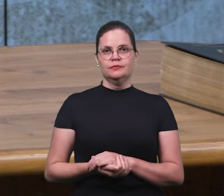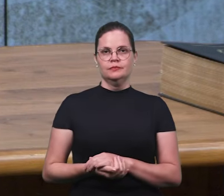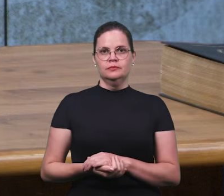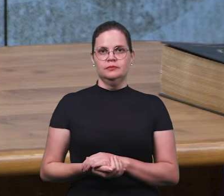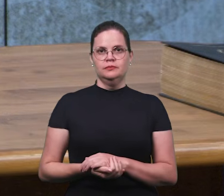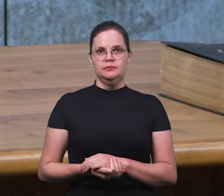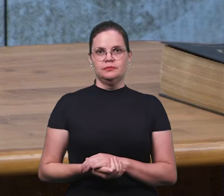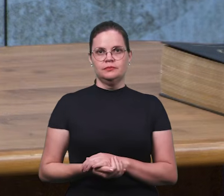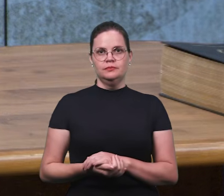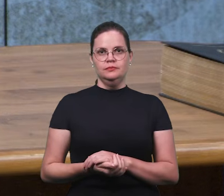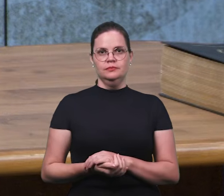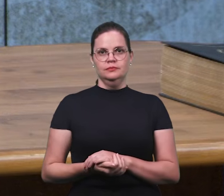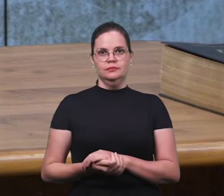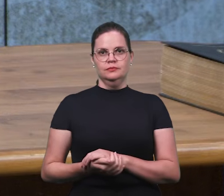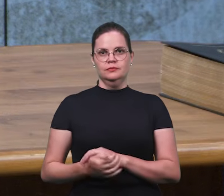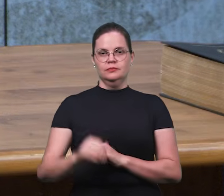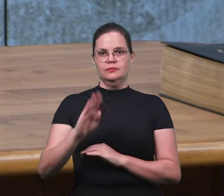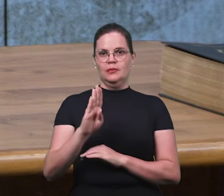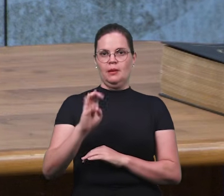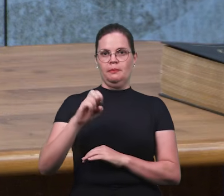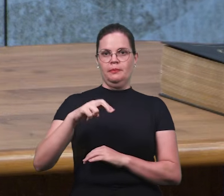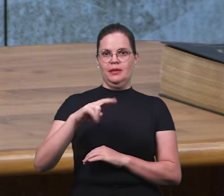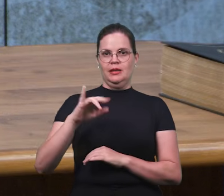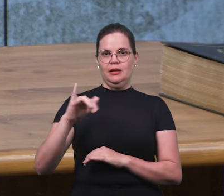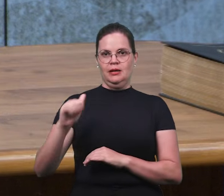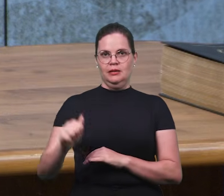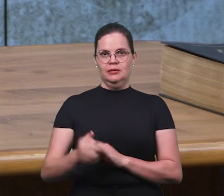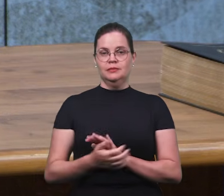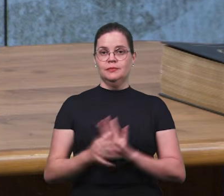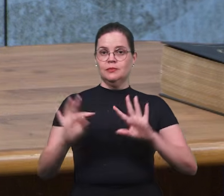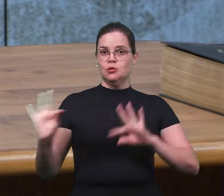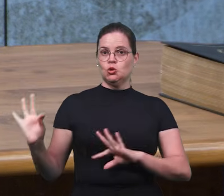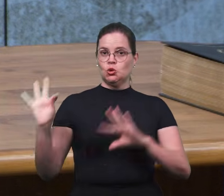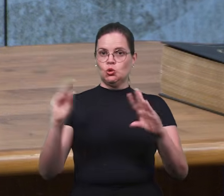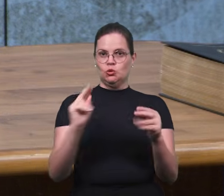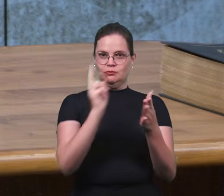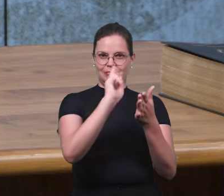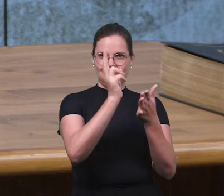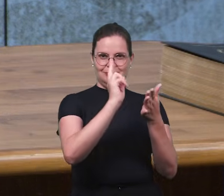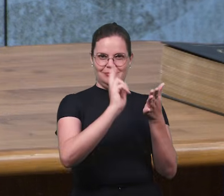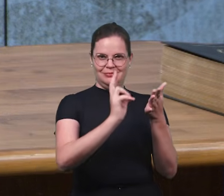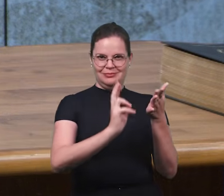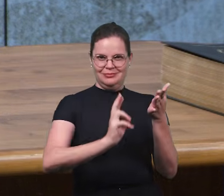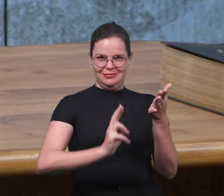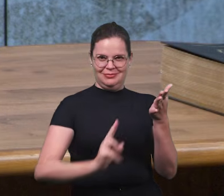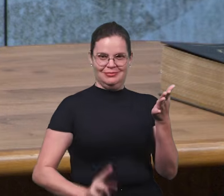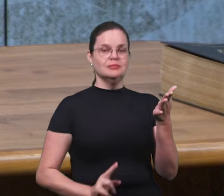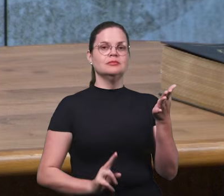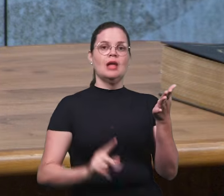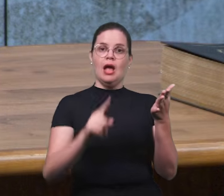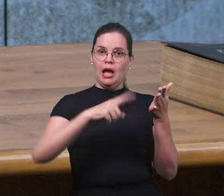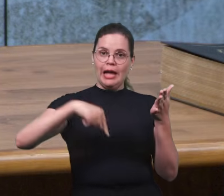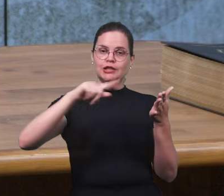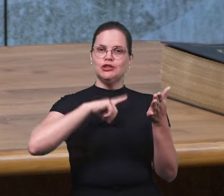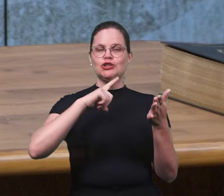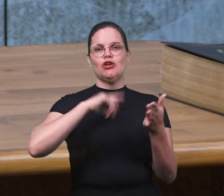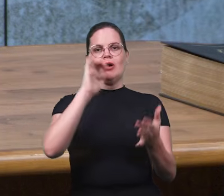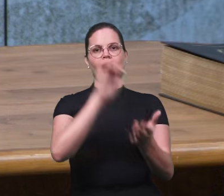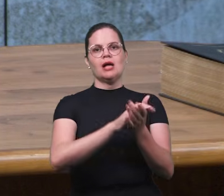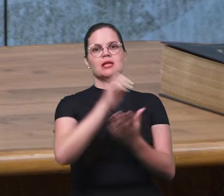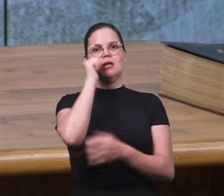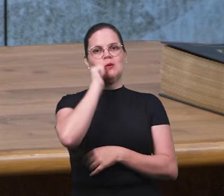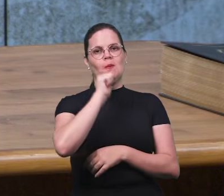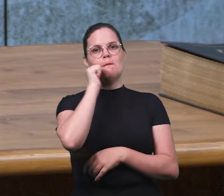Jadai, Joel e Benaia. Todos estes tinham tomado mulheres